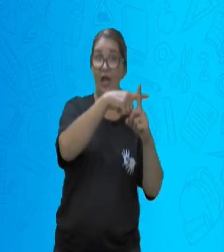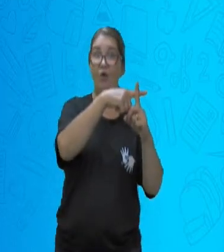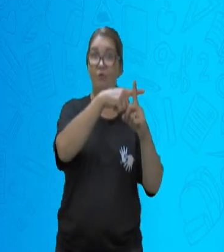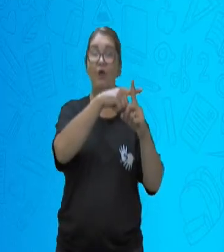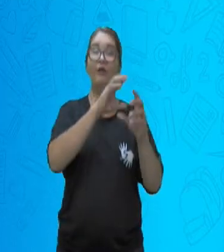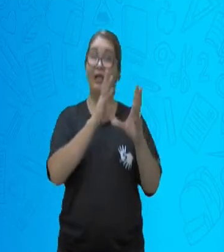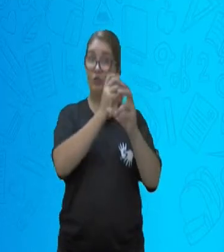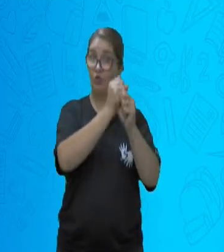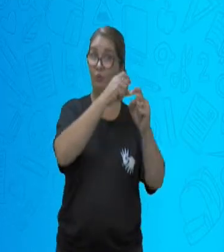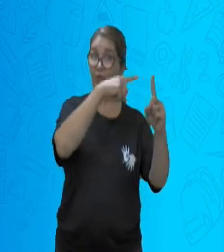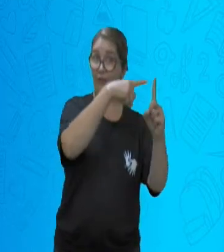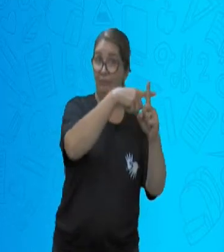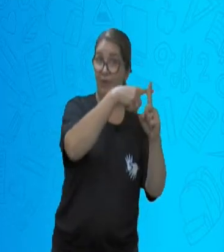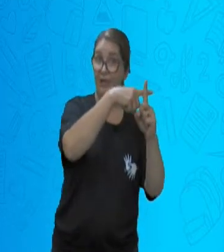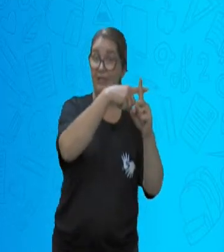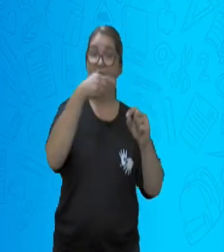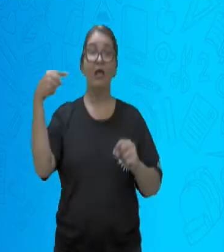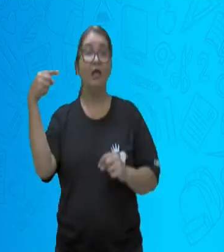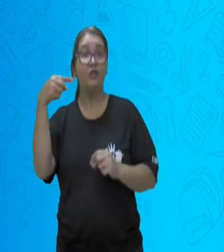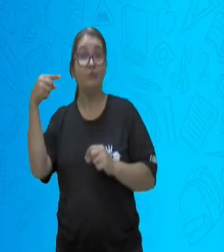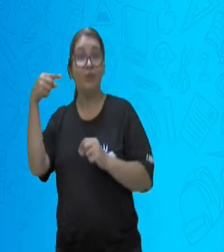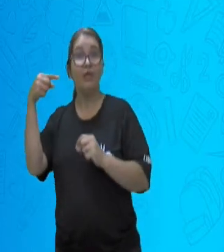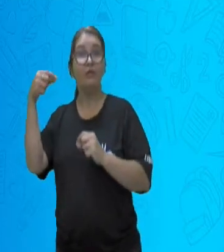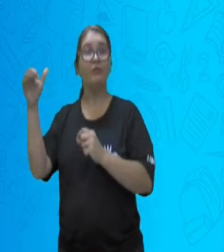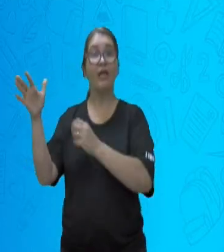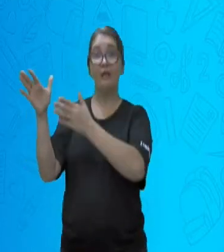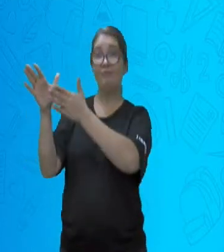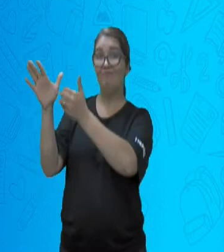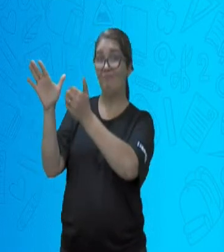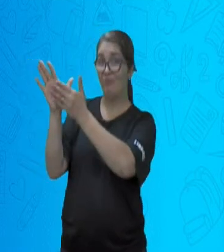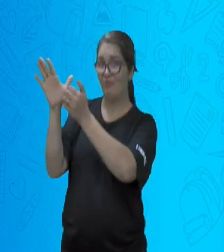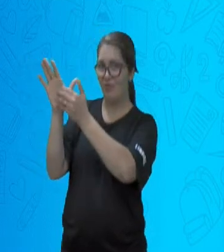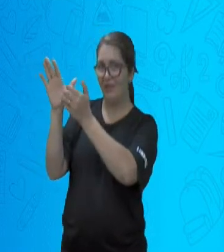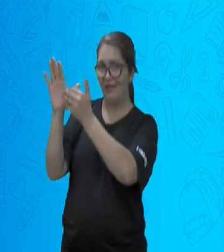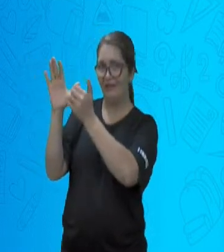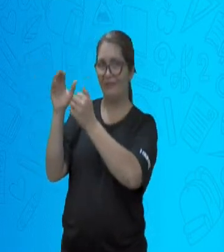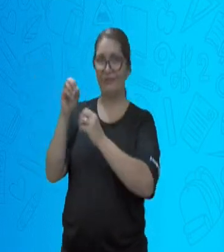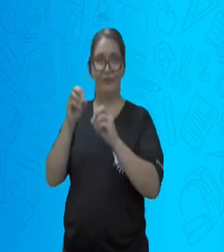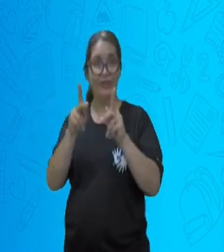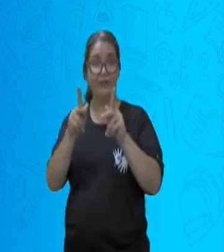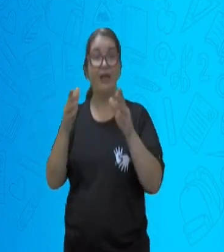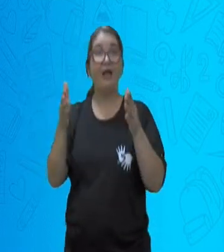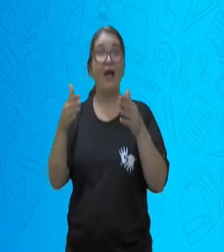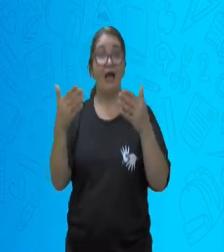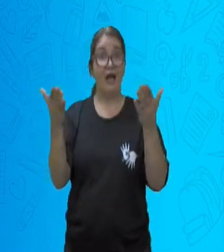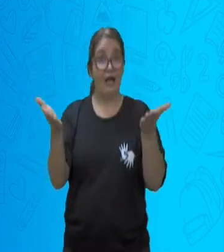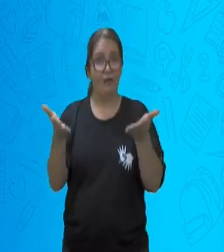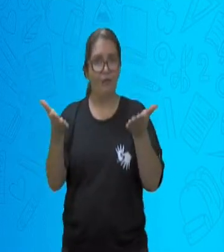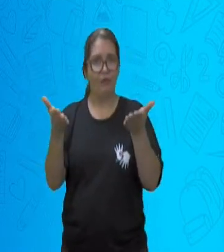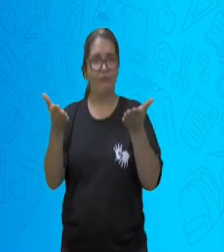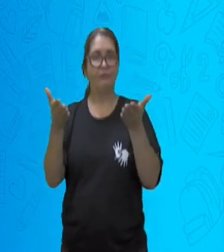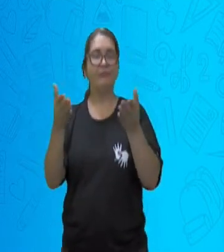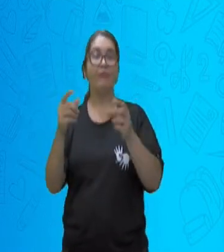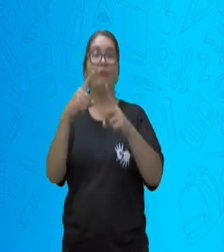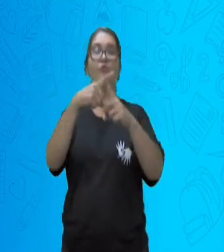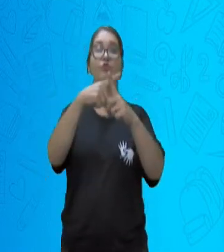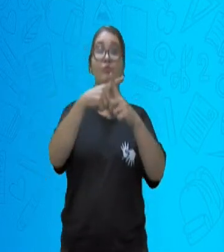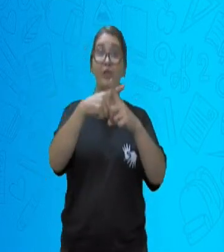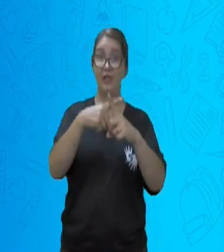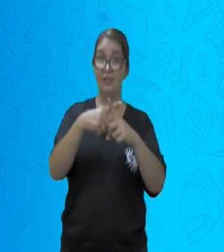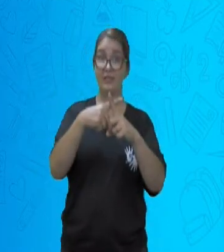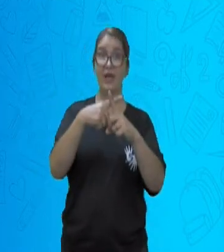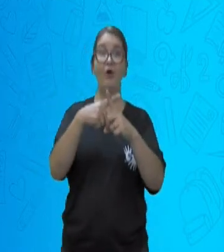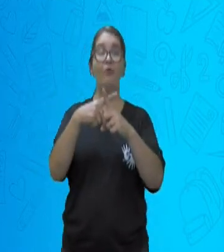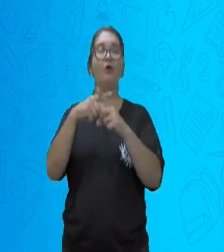de menos, e agora na multiplicação aparecem 3 formatos diferentes. Mas isso é fácil, é tranquilo, quando a